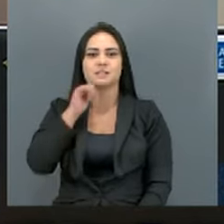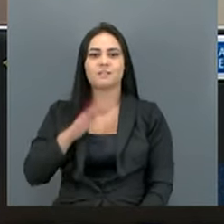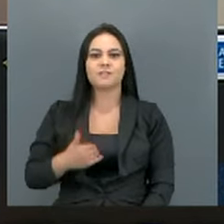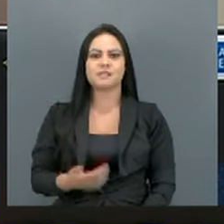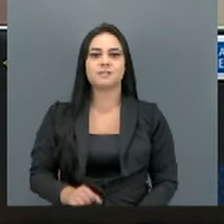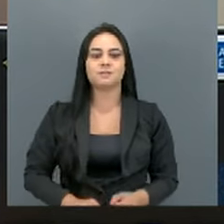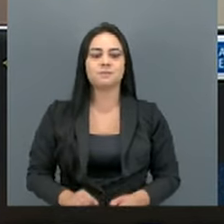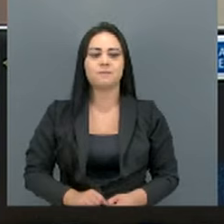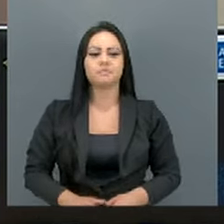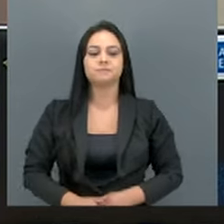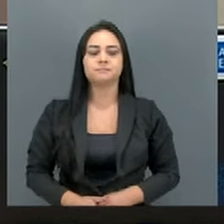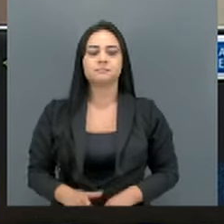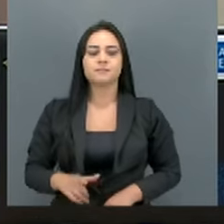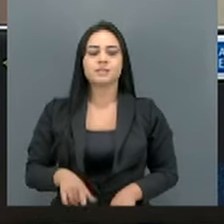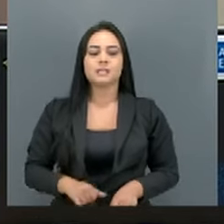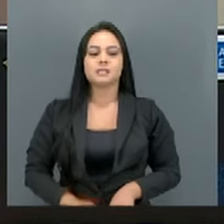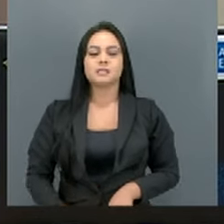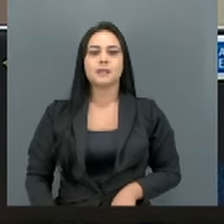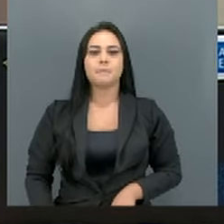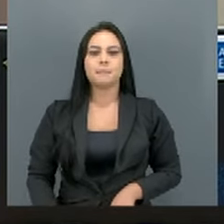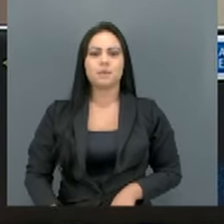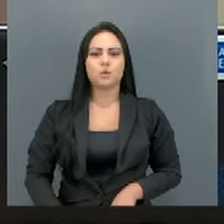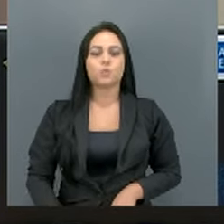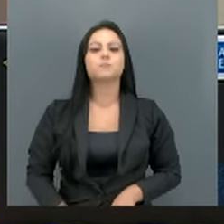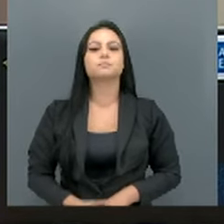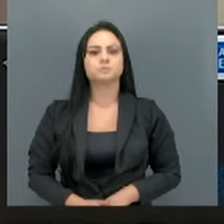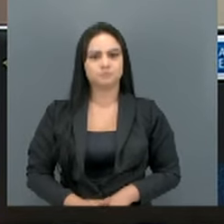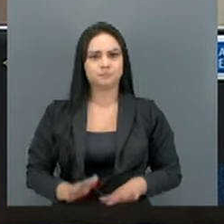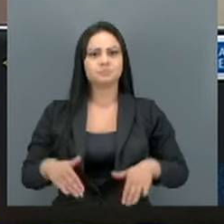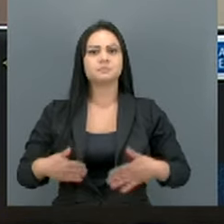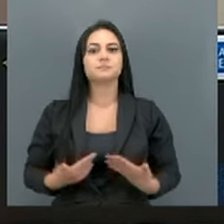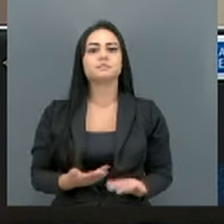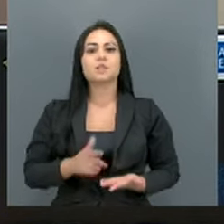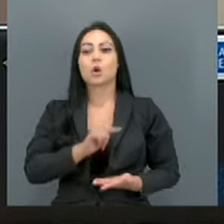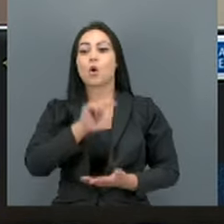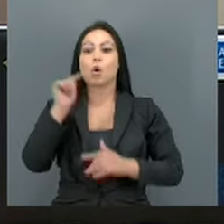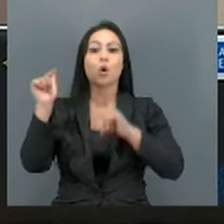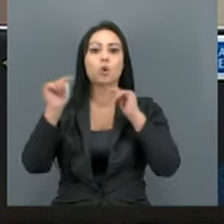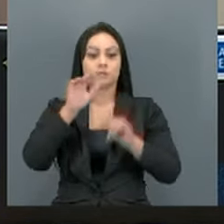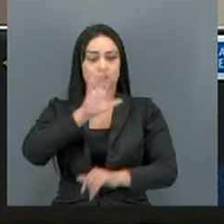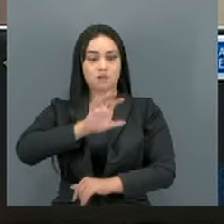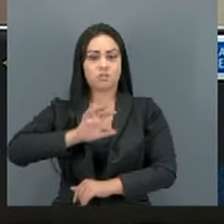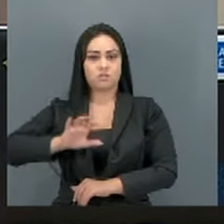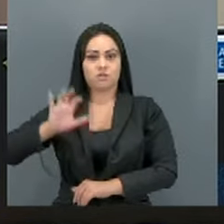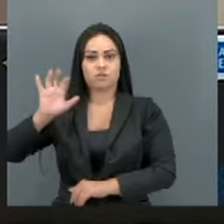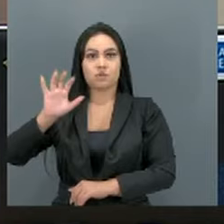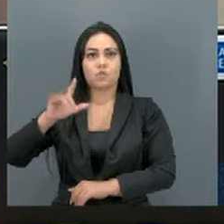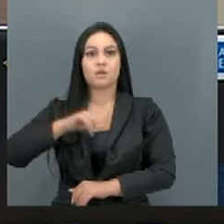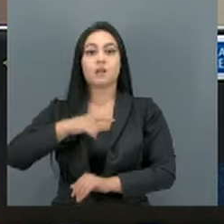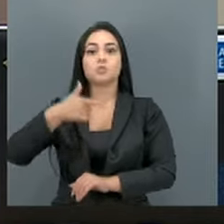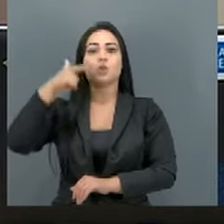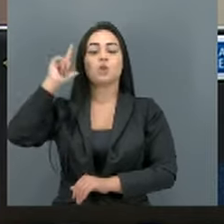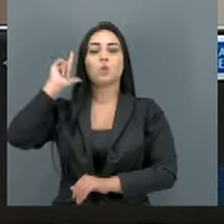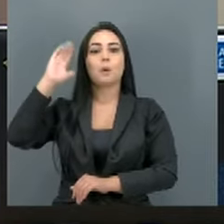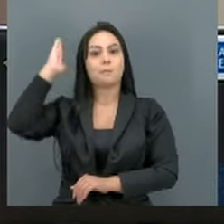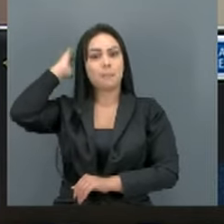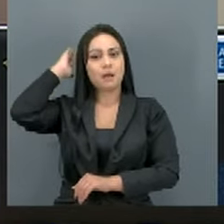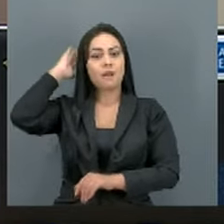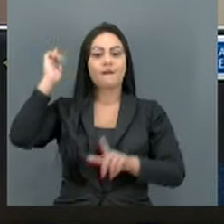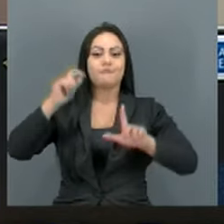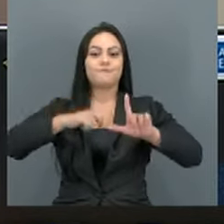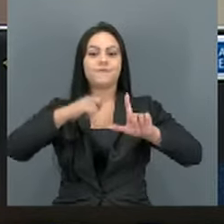obrigatória. Que é obrigatória. Olha só esse depoimento, isso aqui já é outra região. Isso aqui é no interior do Pará. É o vídeo número